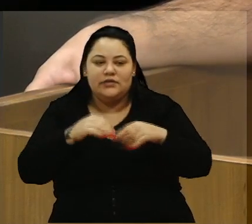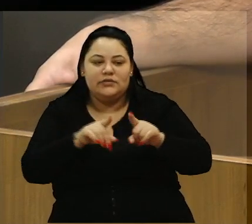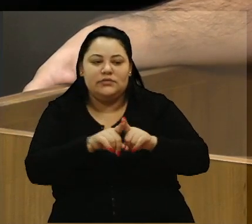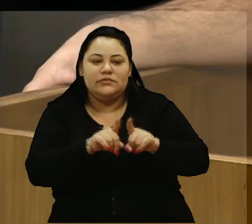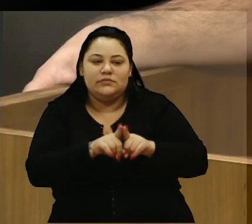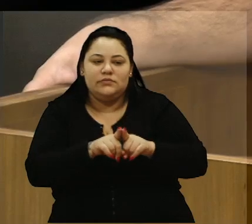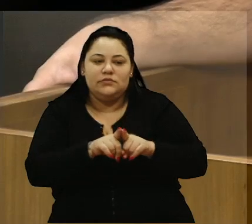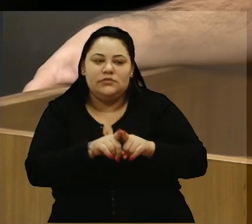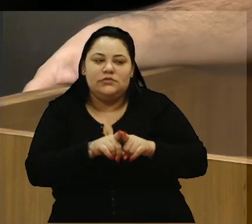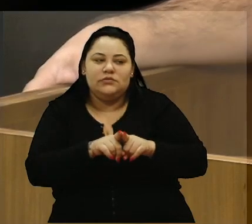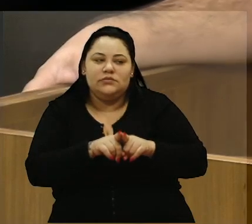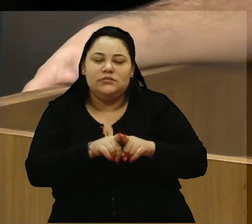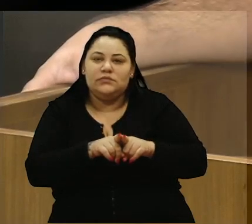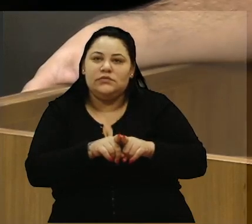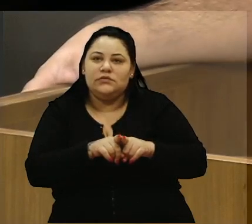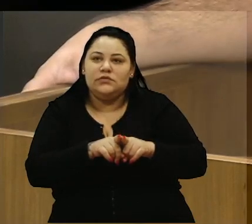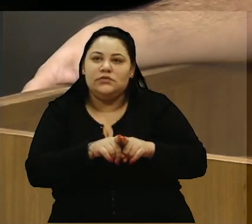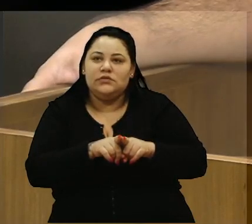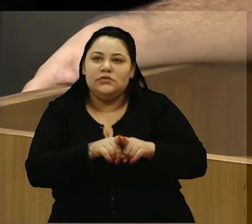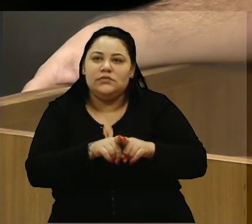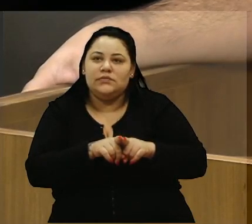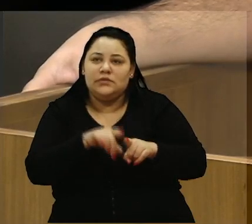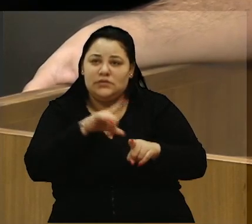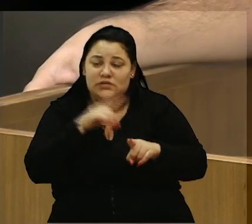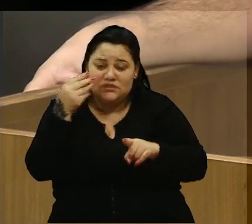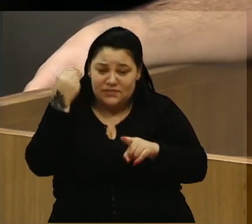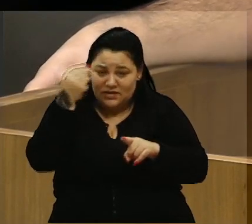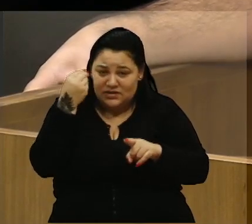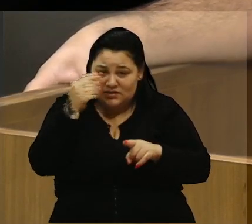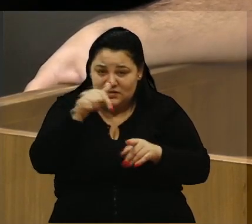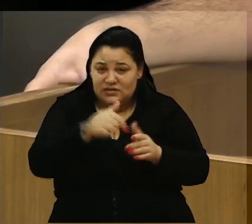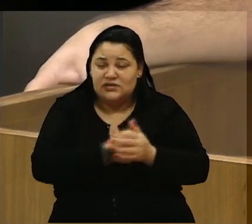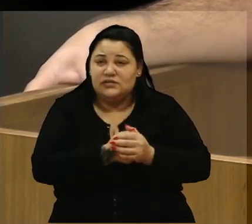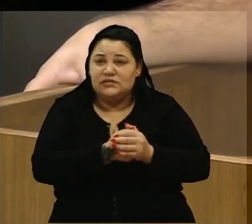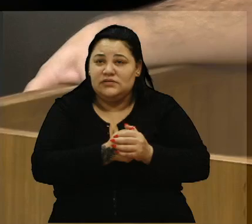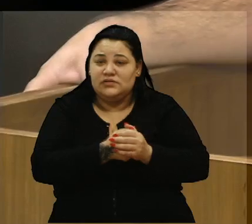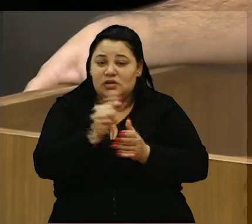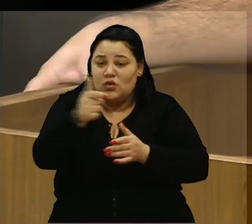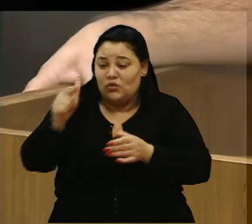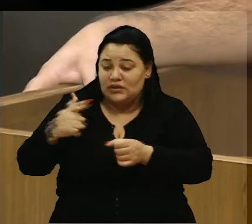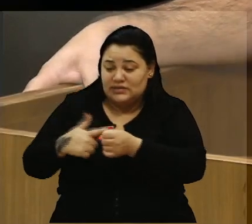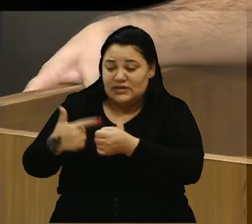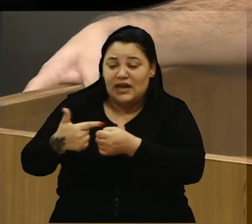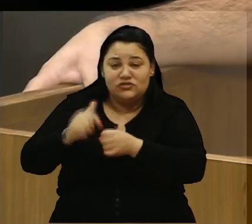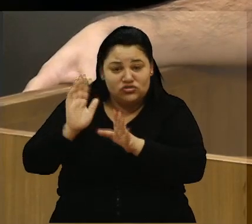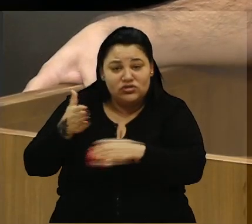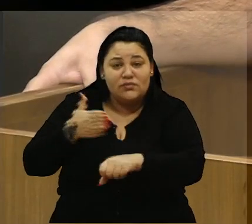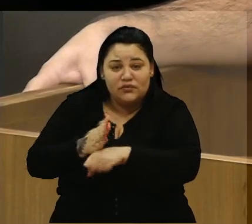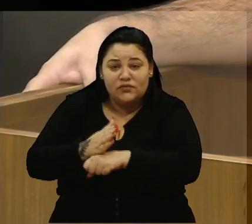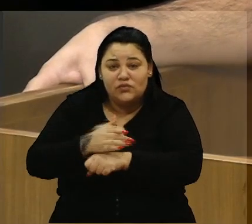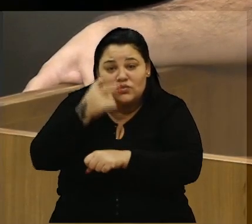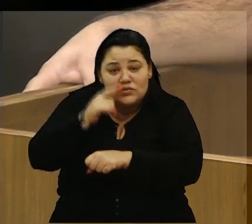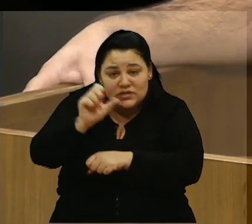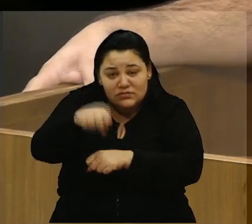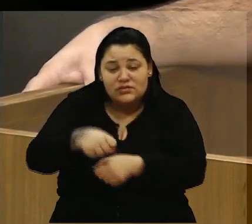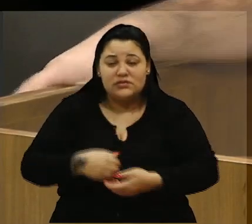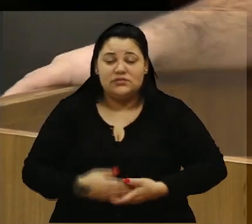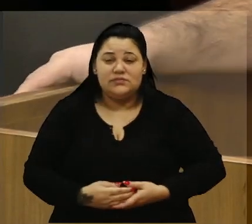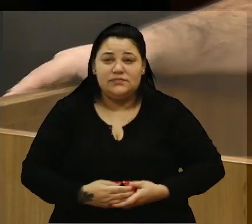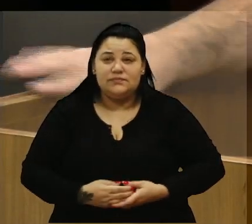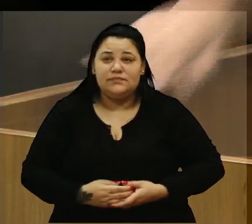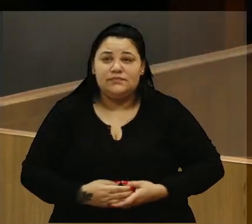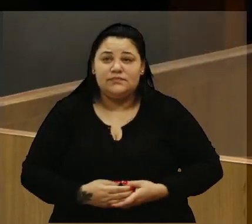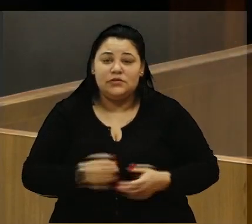coisa. A gente tem que buscar boas experiências, presidente. E é buscar em outras cidades que deu certo, que deram certos.